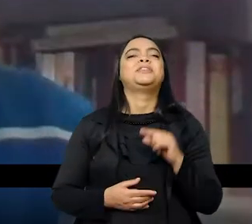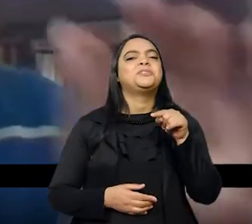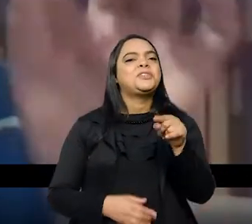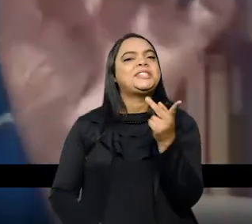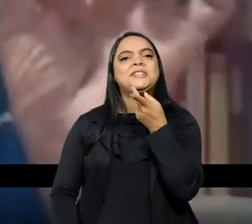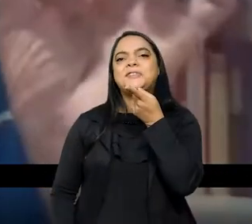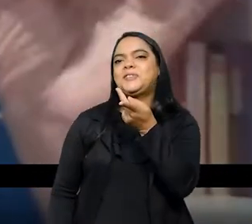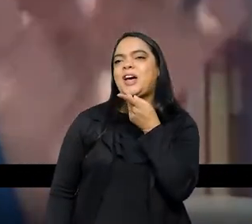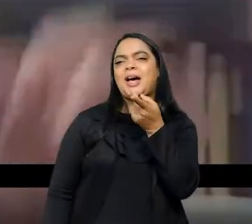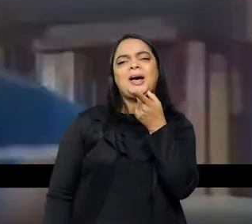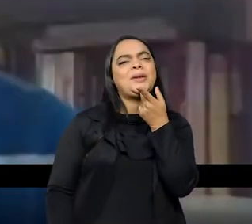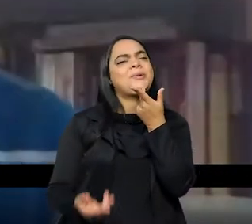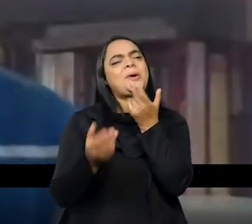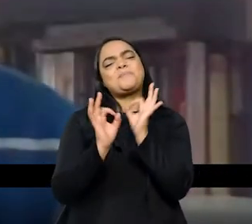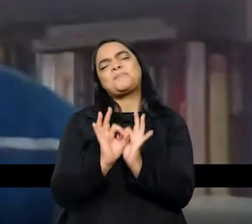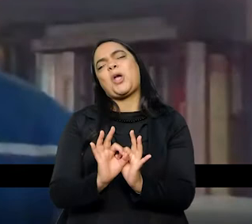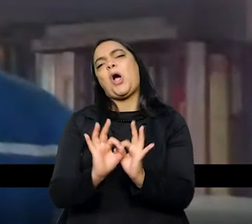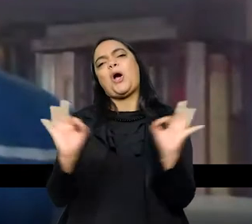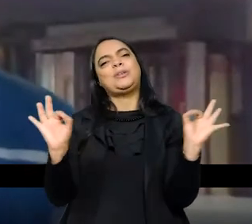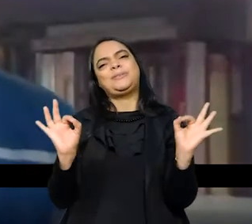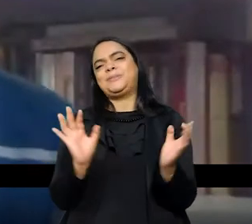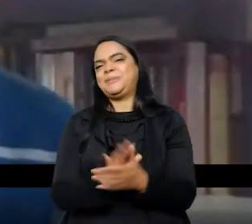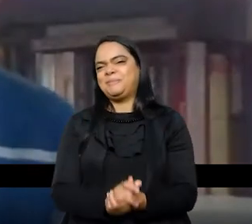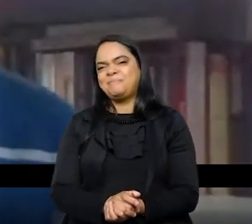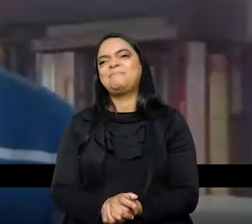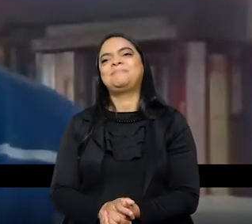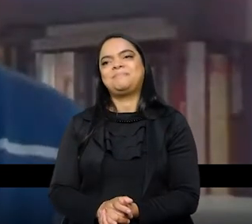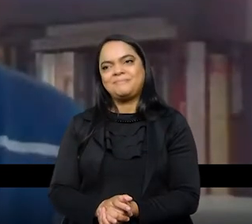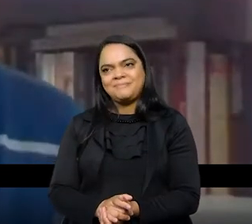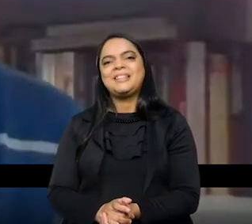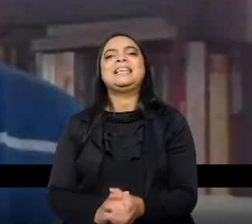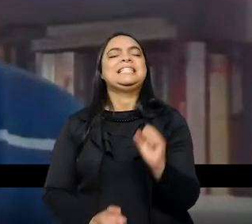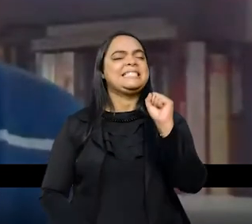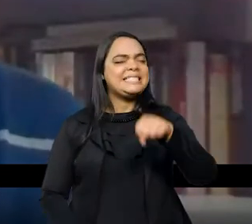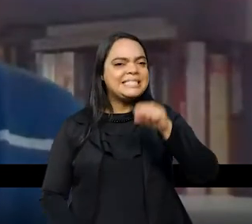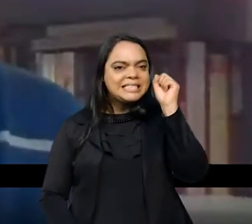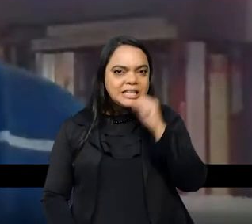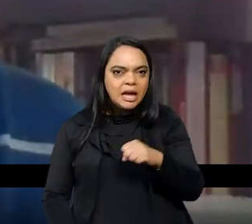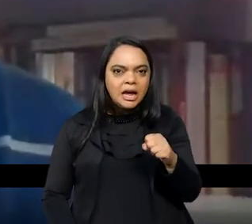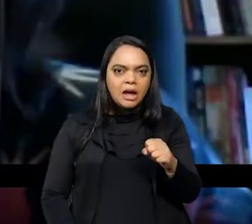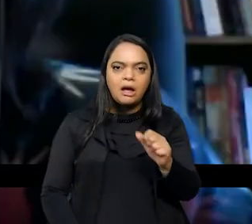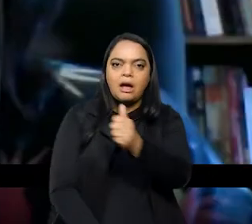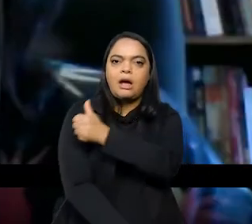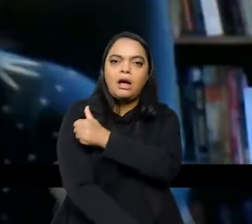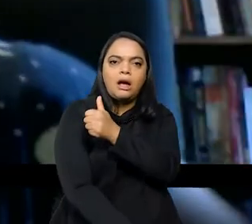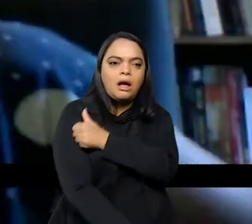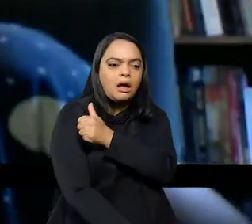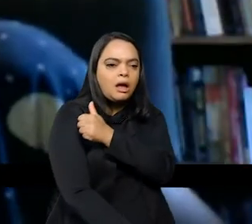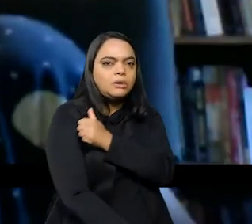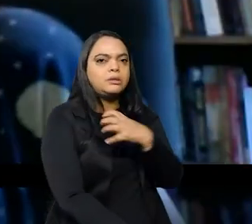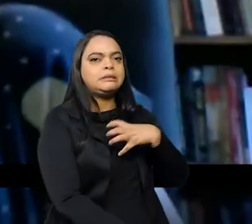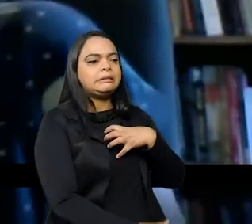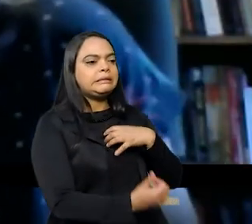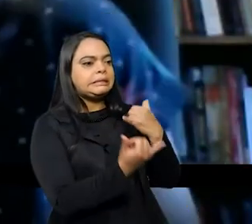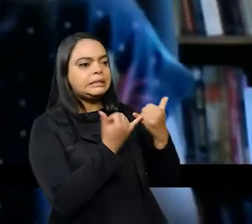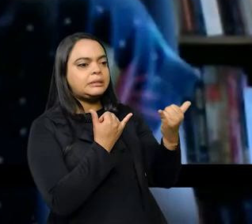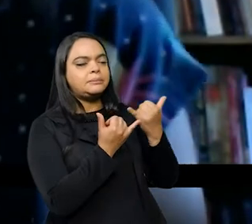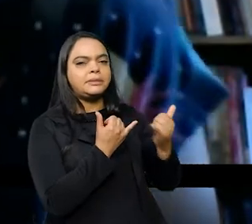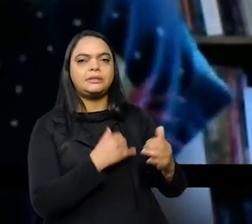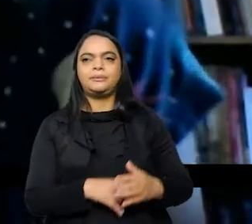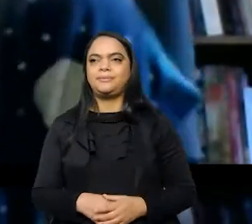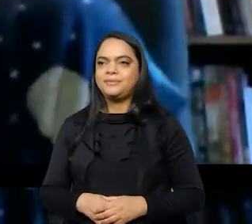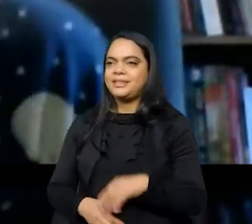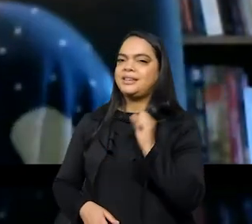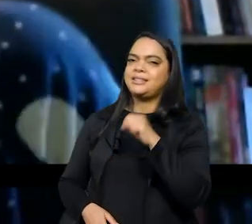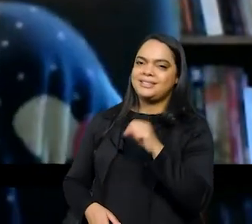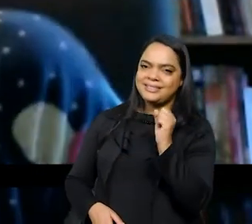fantástico. Identifica, sim, ele se vê aí. É, quando vê essa mulher, né?